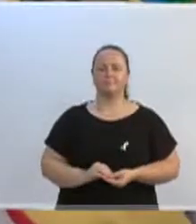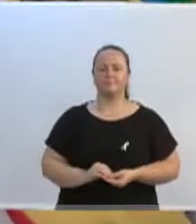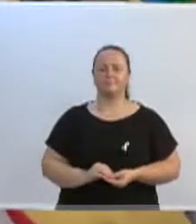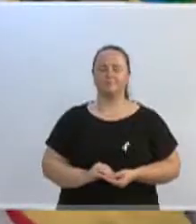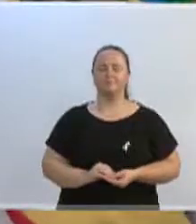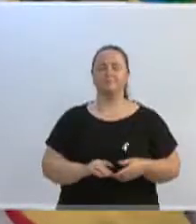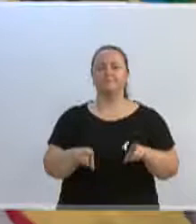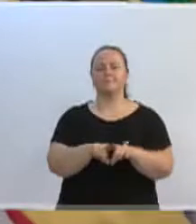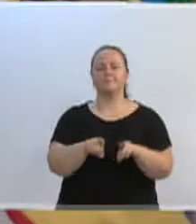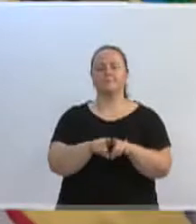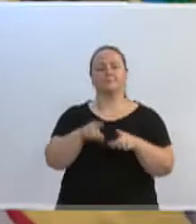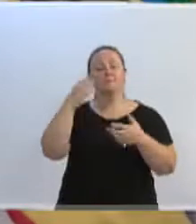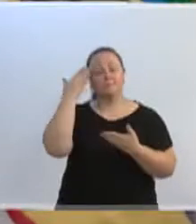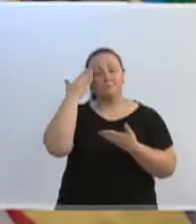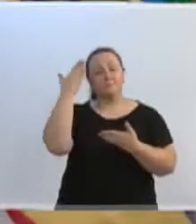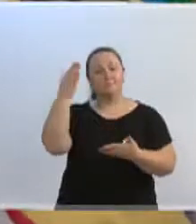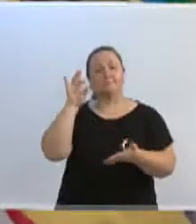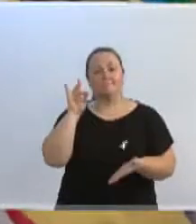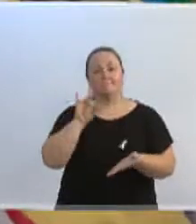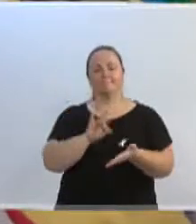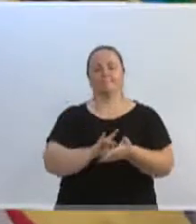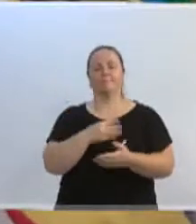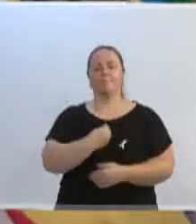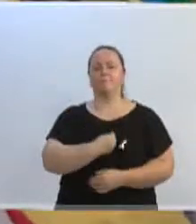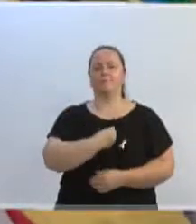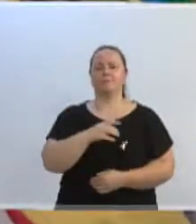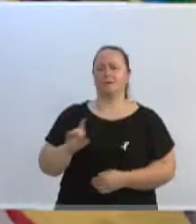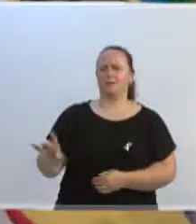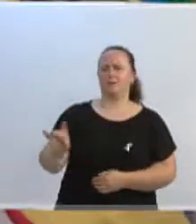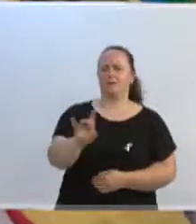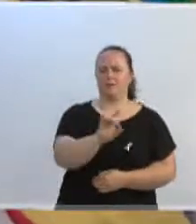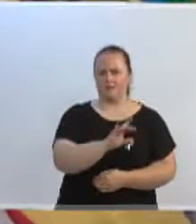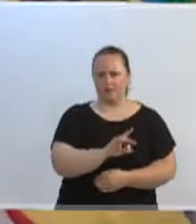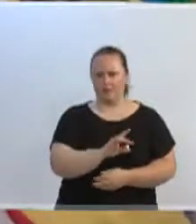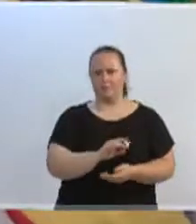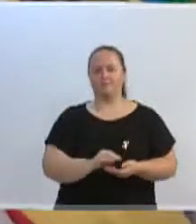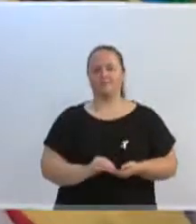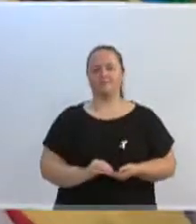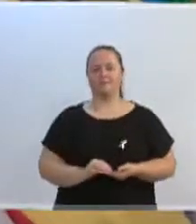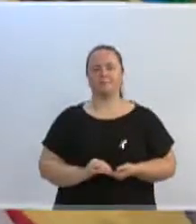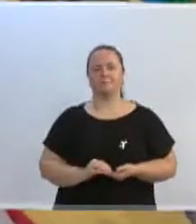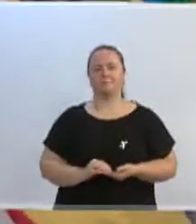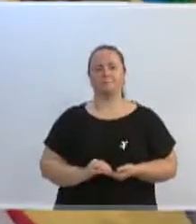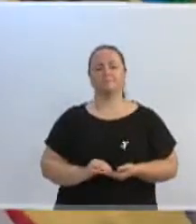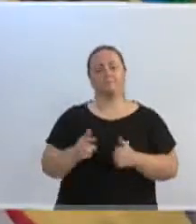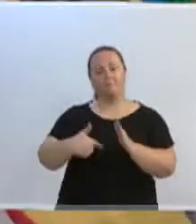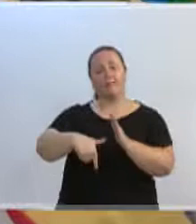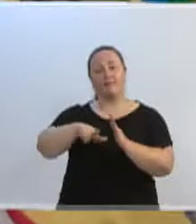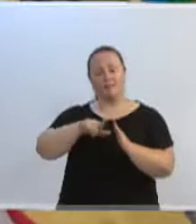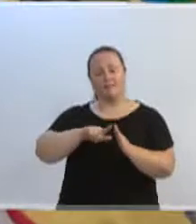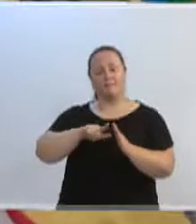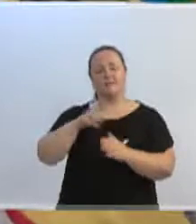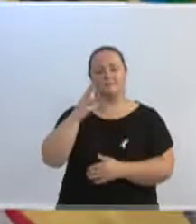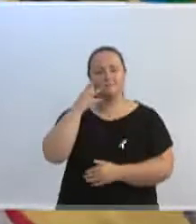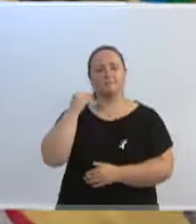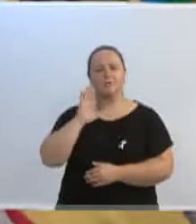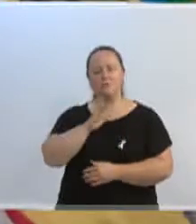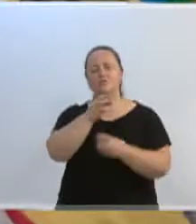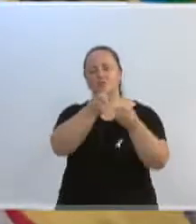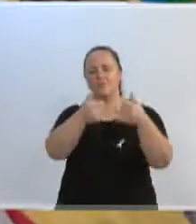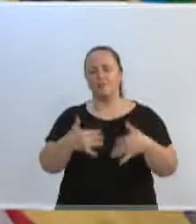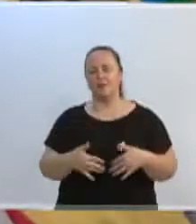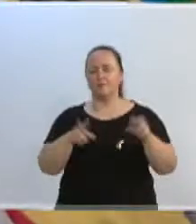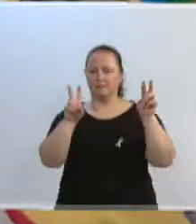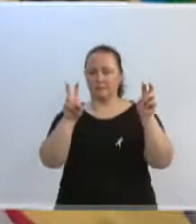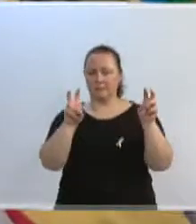e agradecer muito a presença de todos vocês, pois, como o vereador professor Gilson já falou, é um assunto